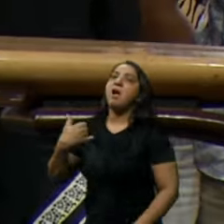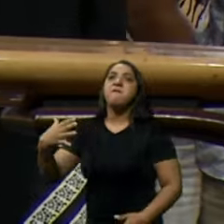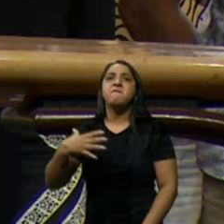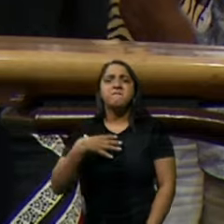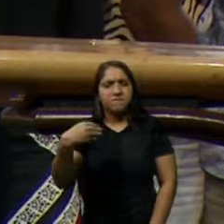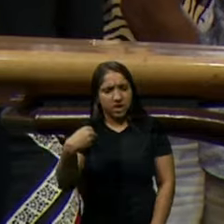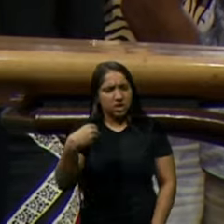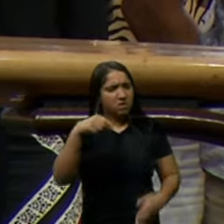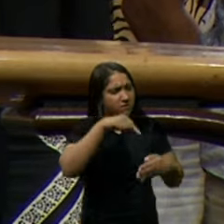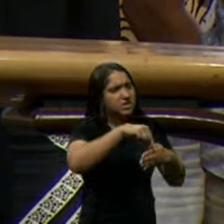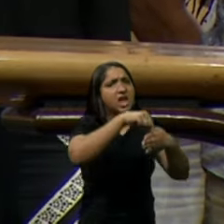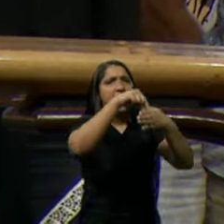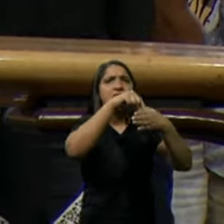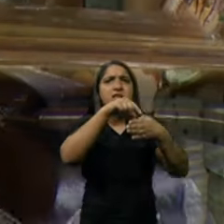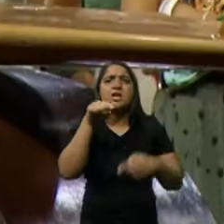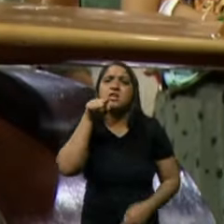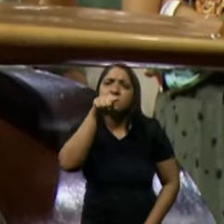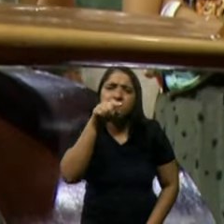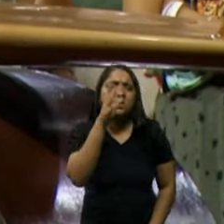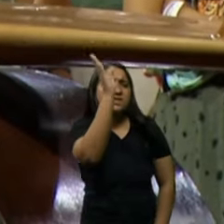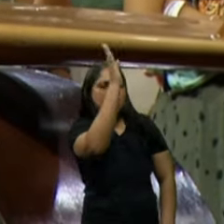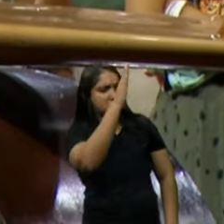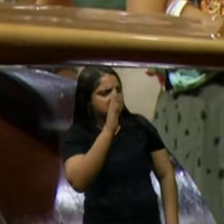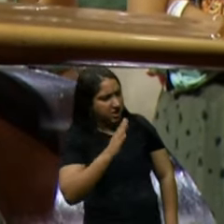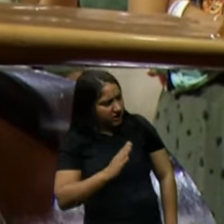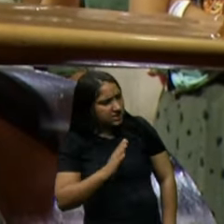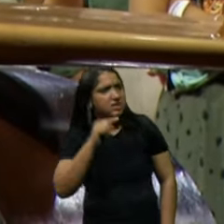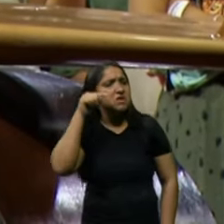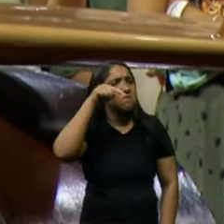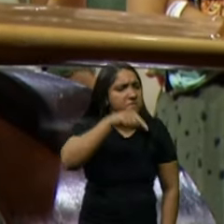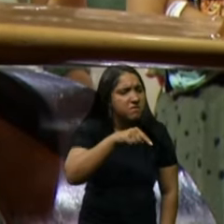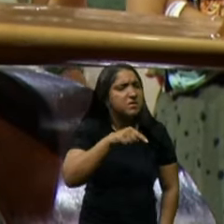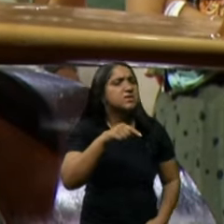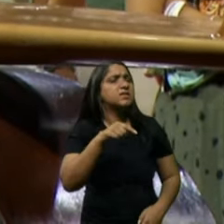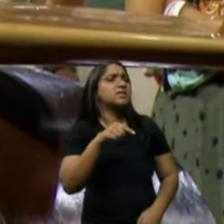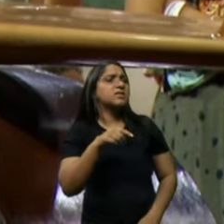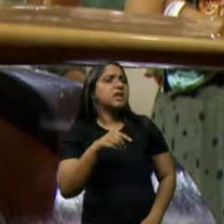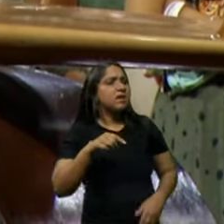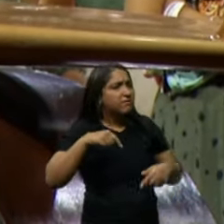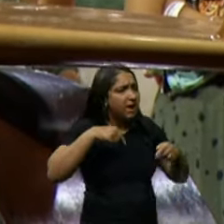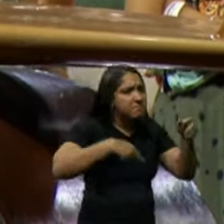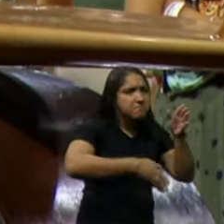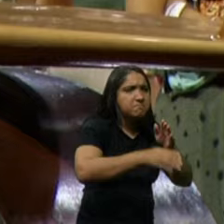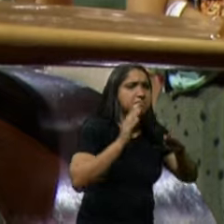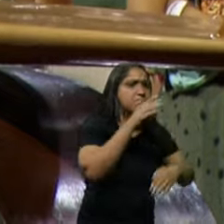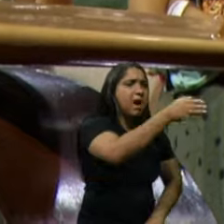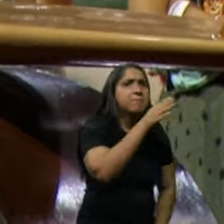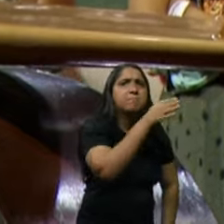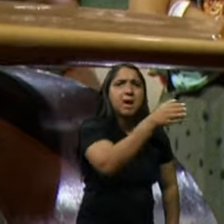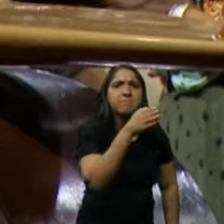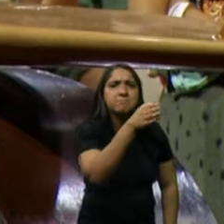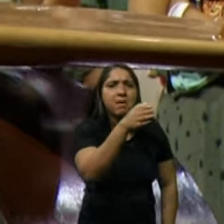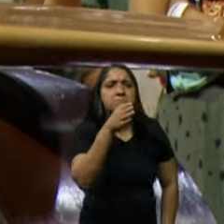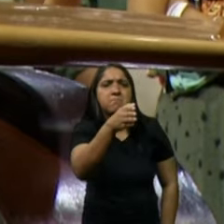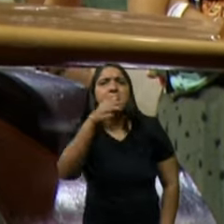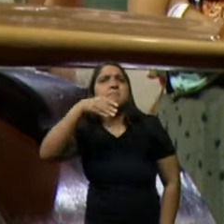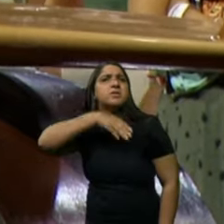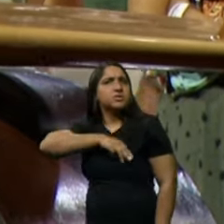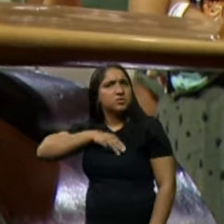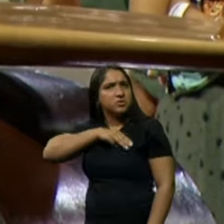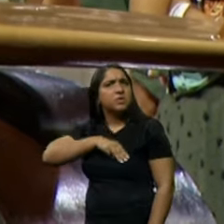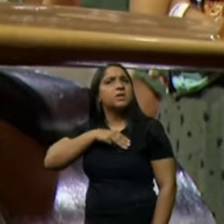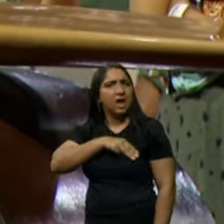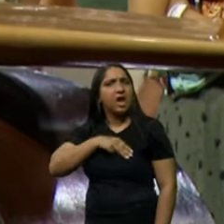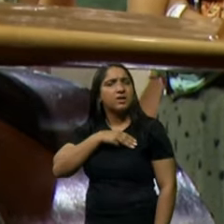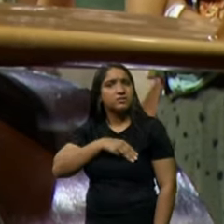de jovens você faz parte disso vocês vão Enviar missionários para as nações e enquanto eles estavam morando aí